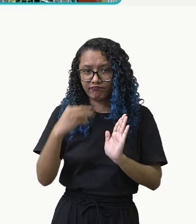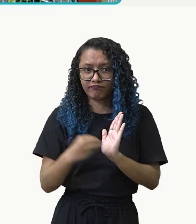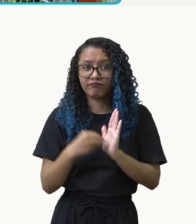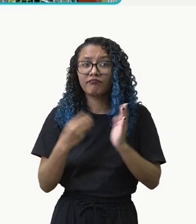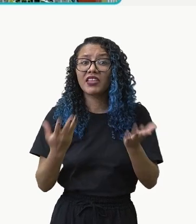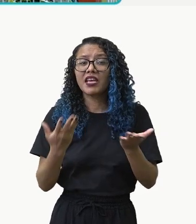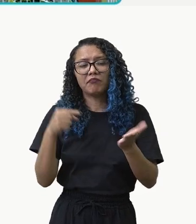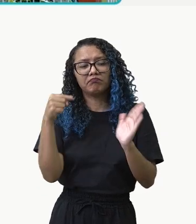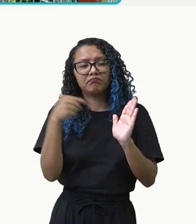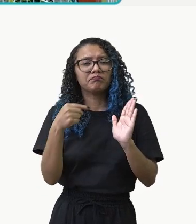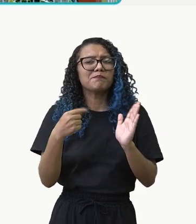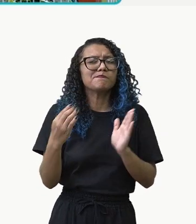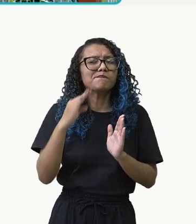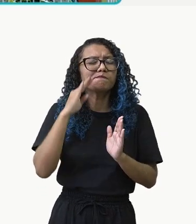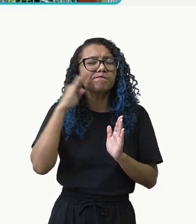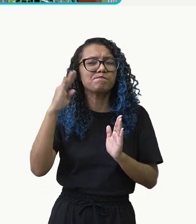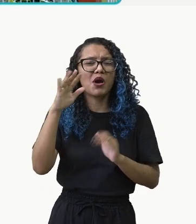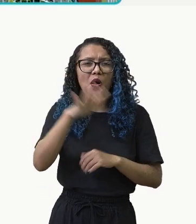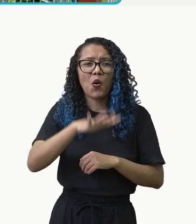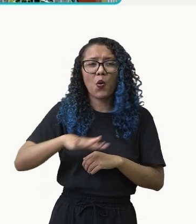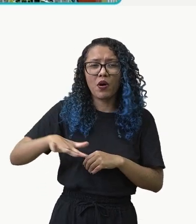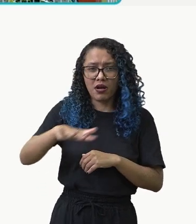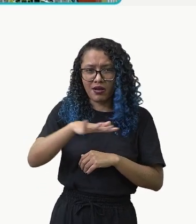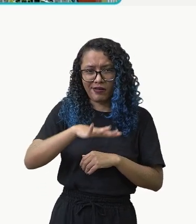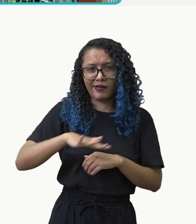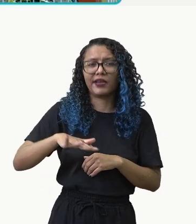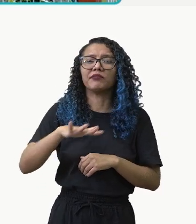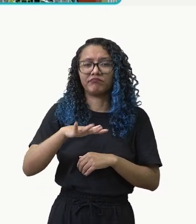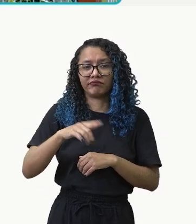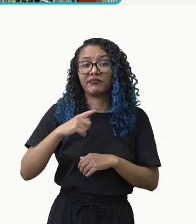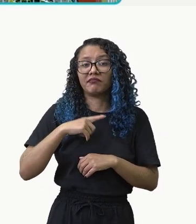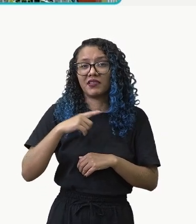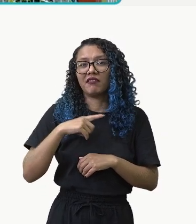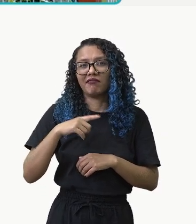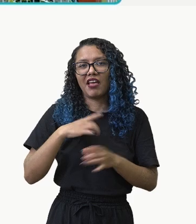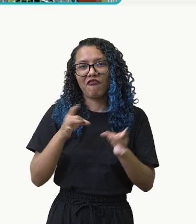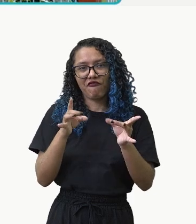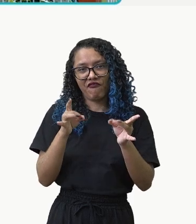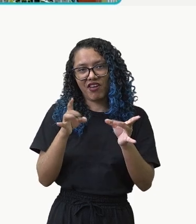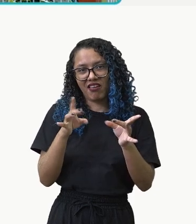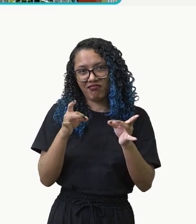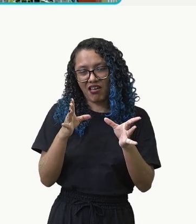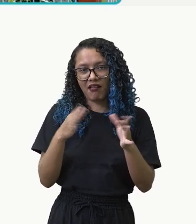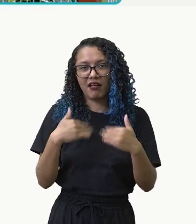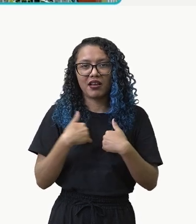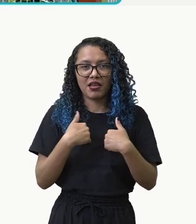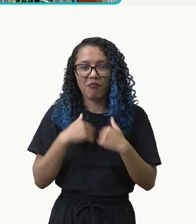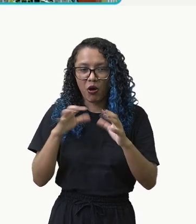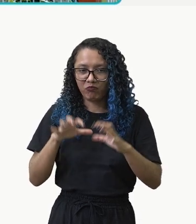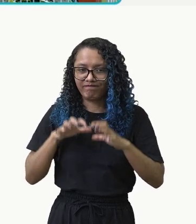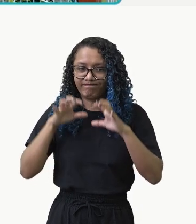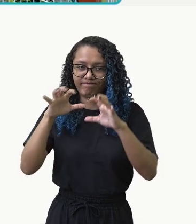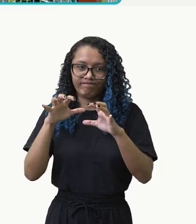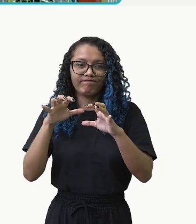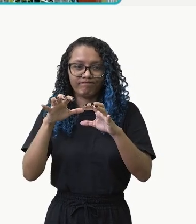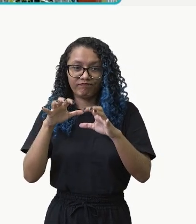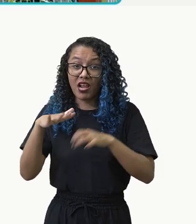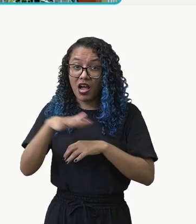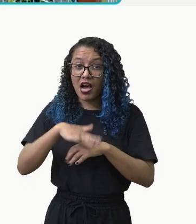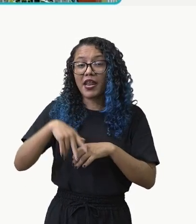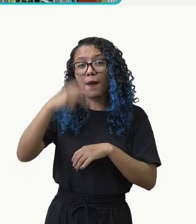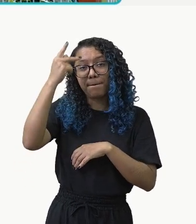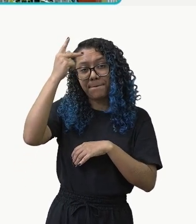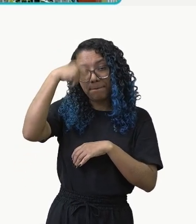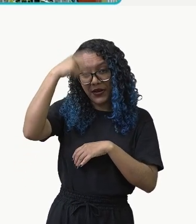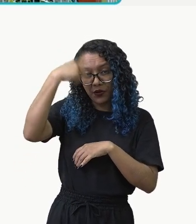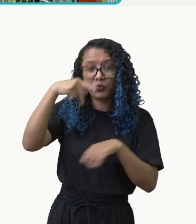principales regiones dde se realiza o tráfico de vida silvestre em peru e tomando também parte